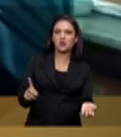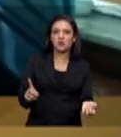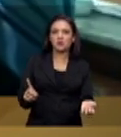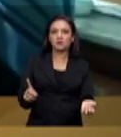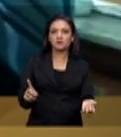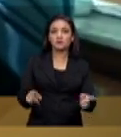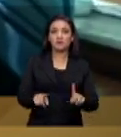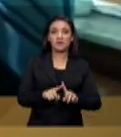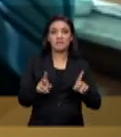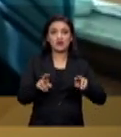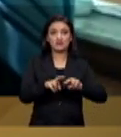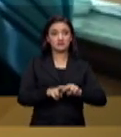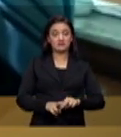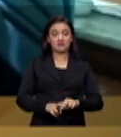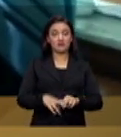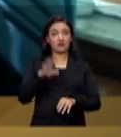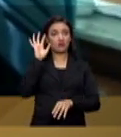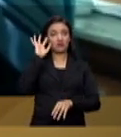do relator.